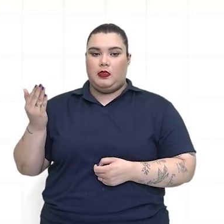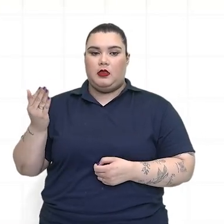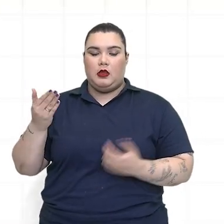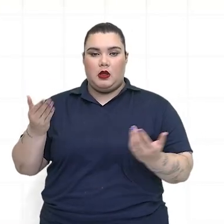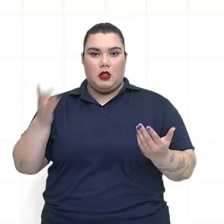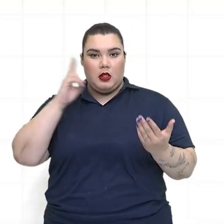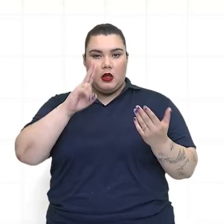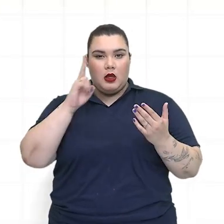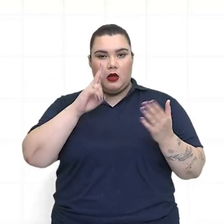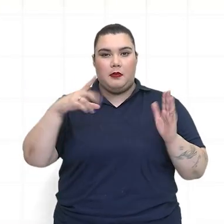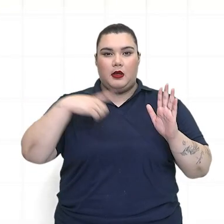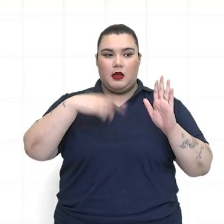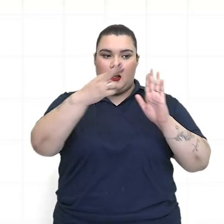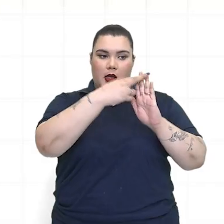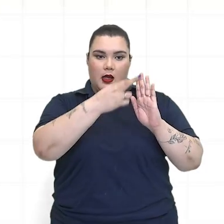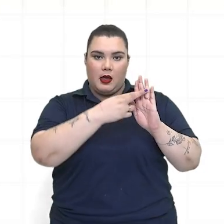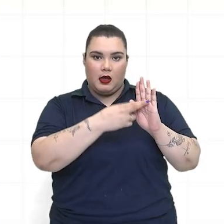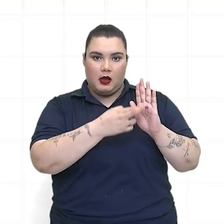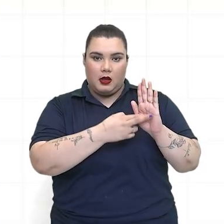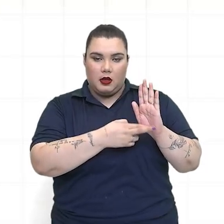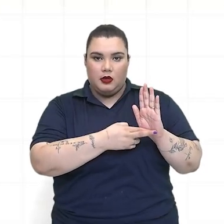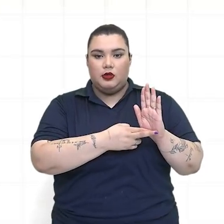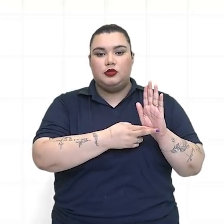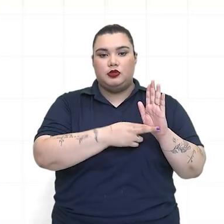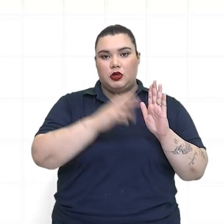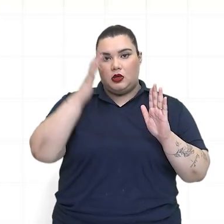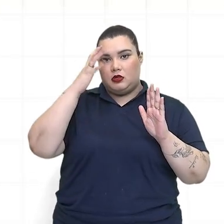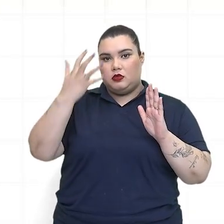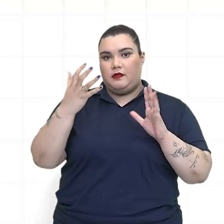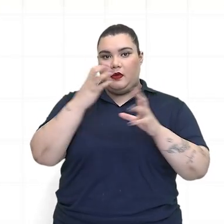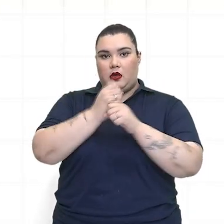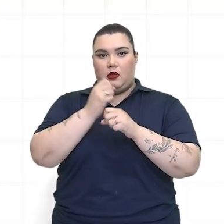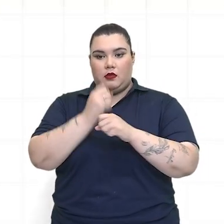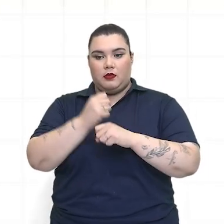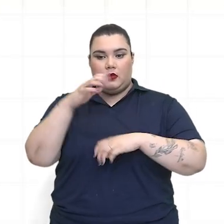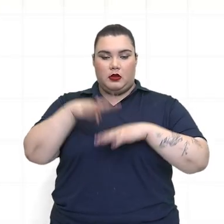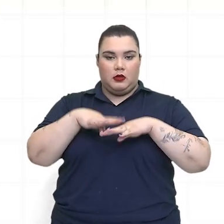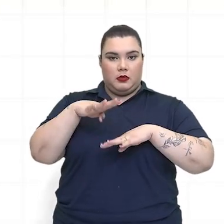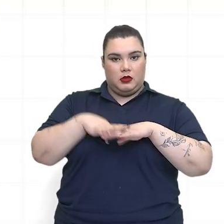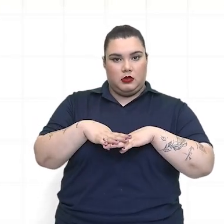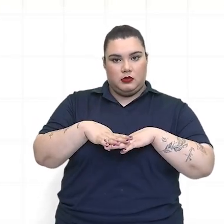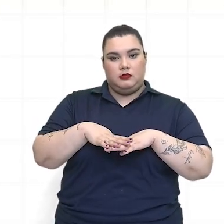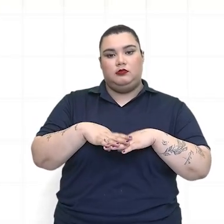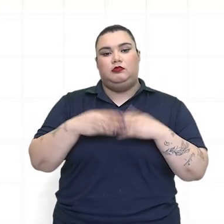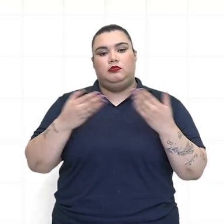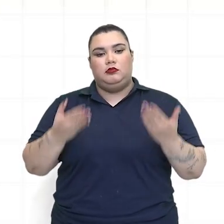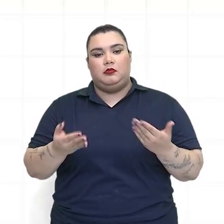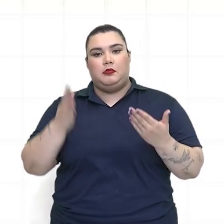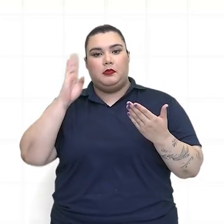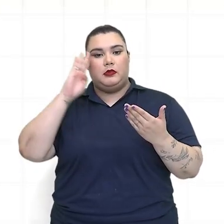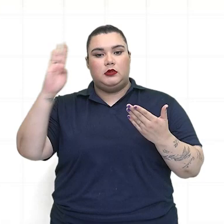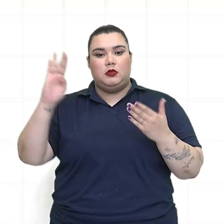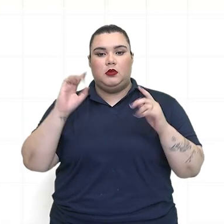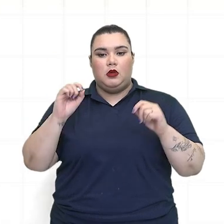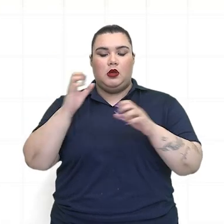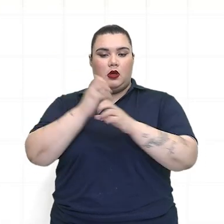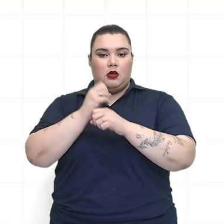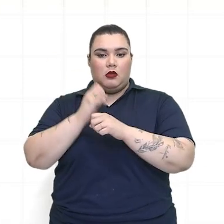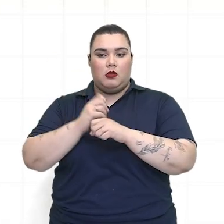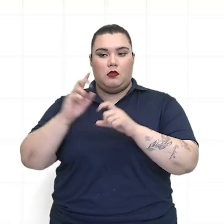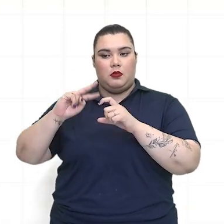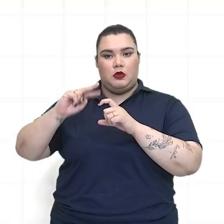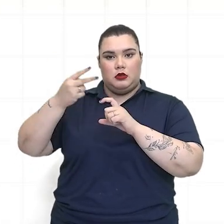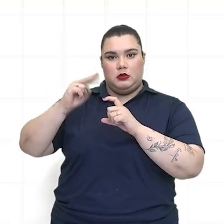com a regra, né, de resolução de operações em expressões numéricas, damos prioridade e calculamos logo